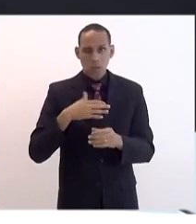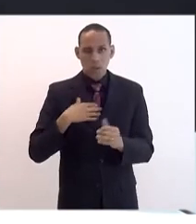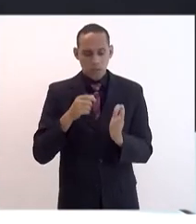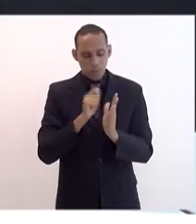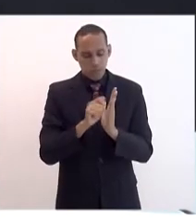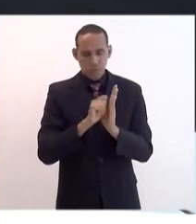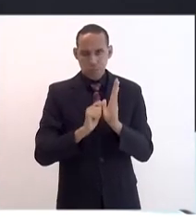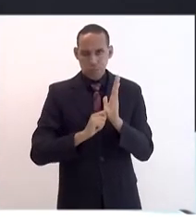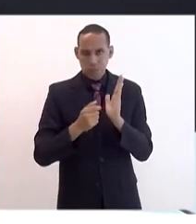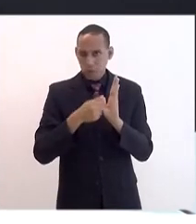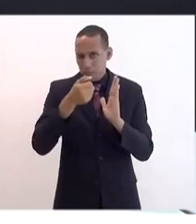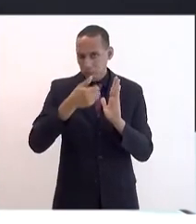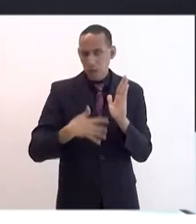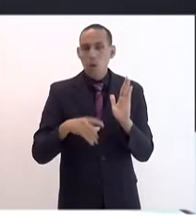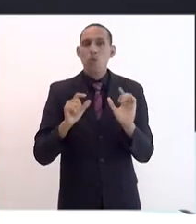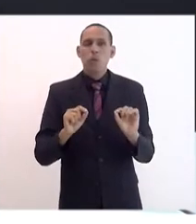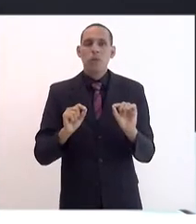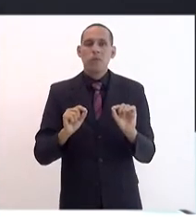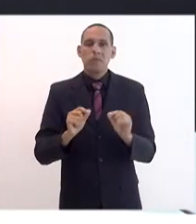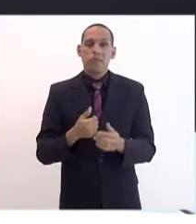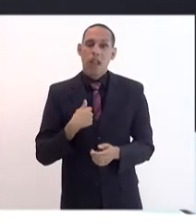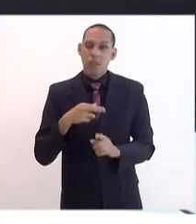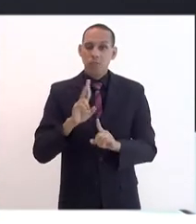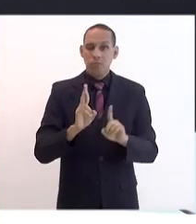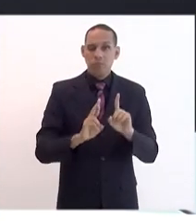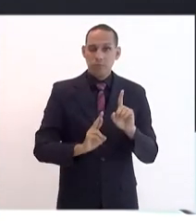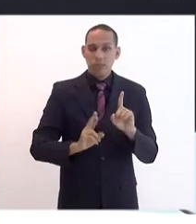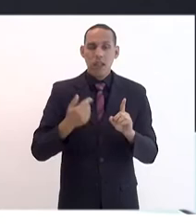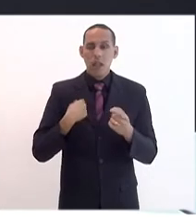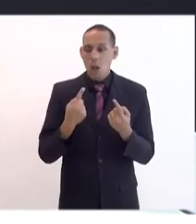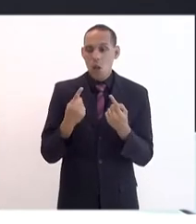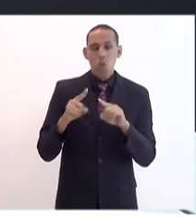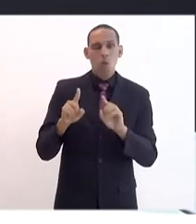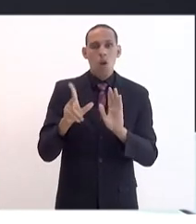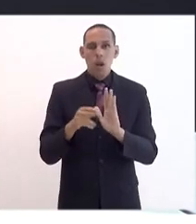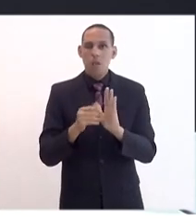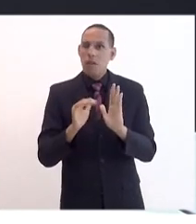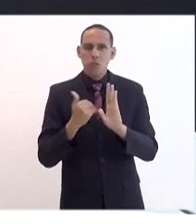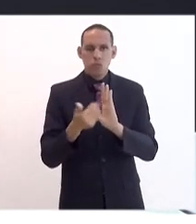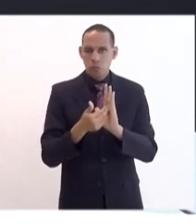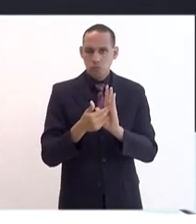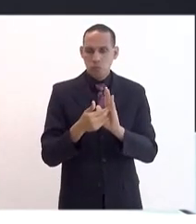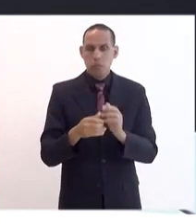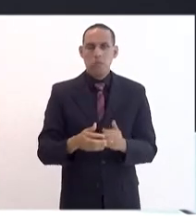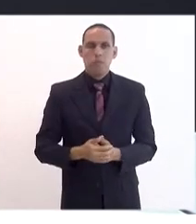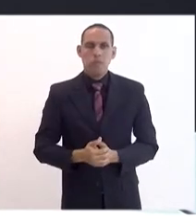seguinte, designado como relator, sou contrário a todas as emendas.